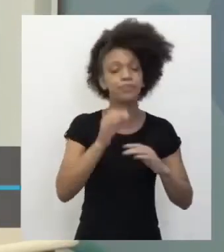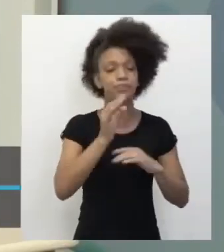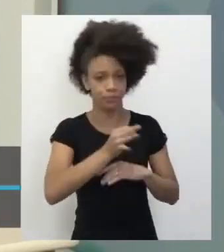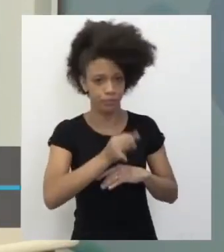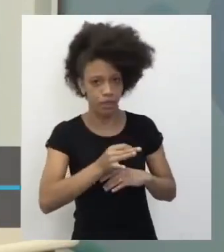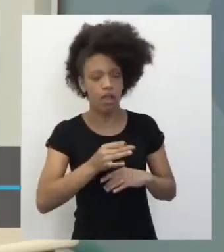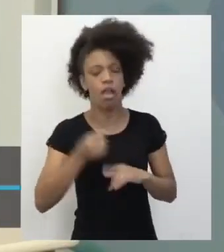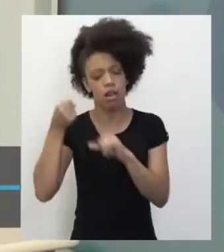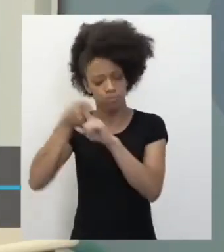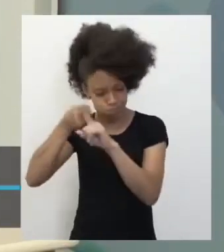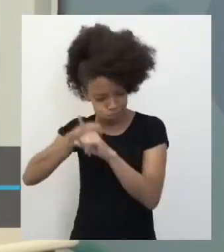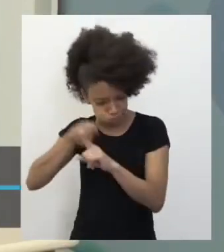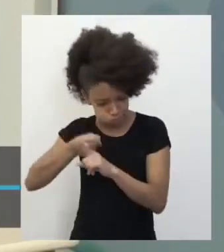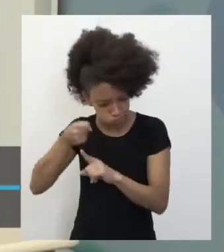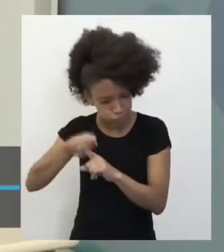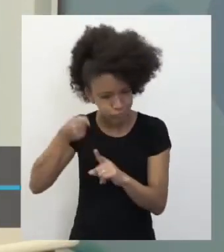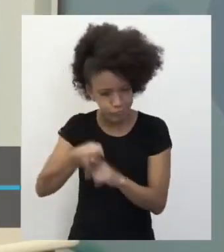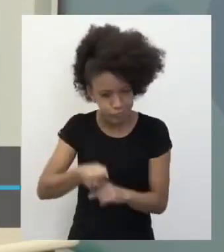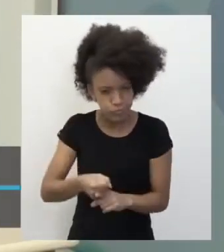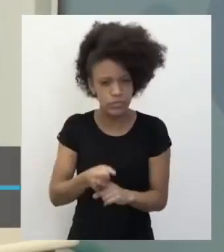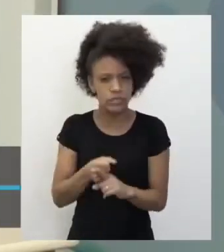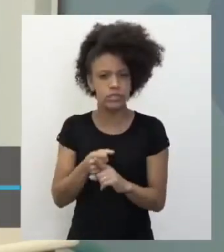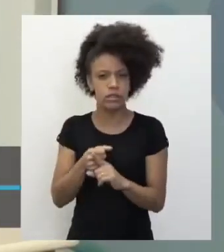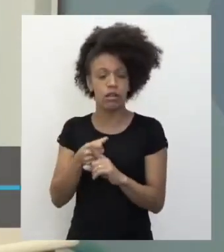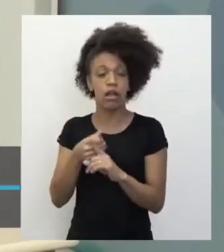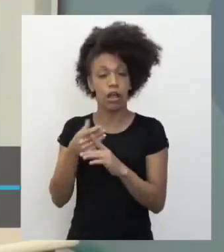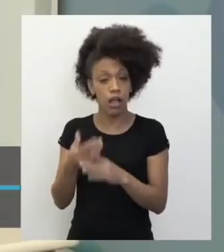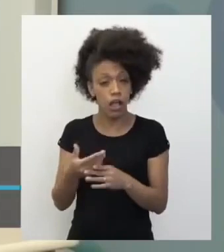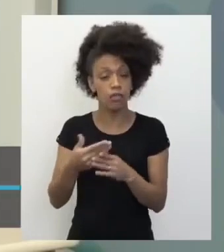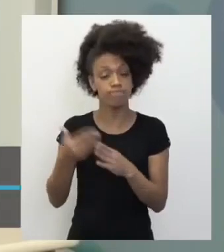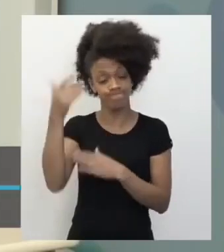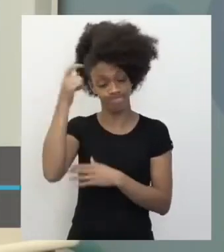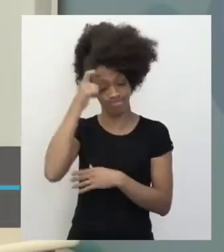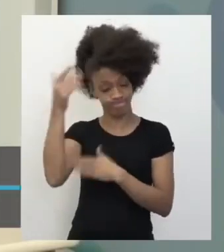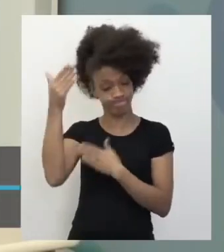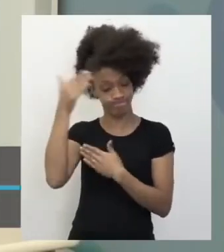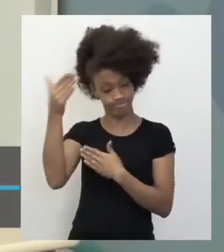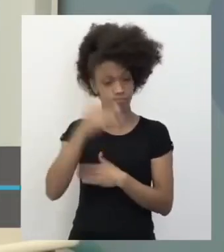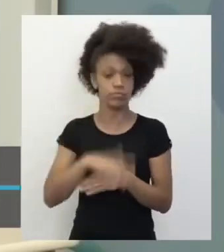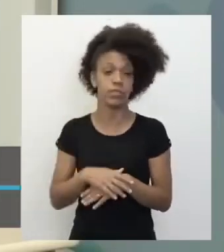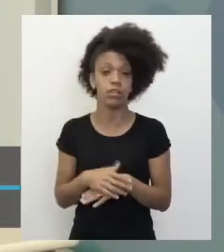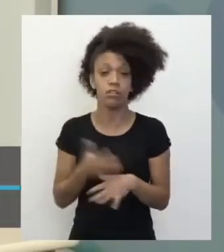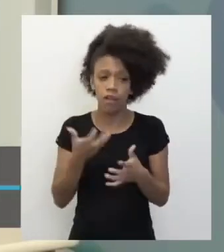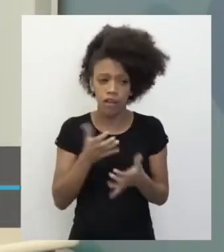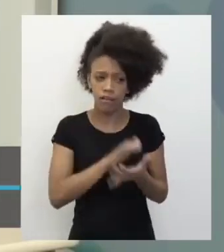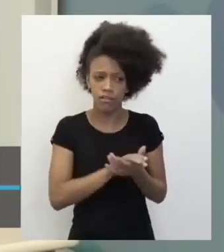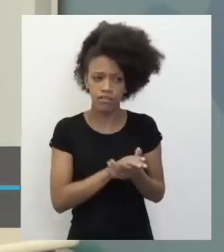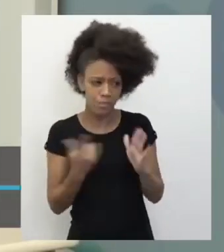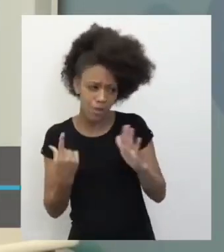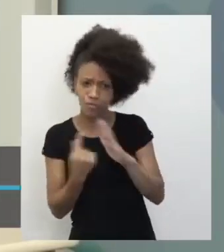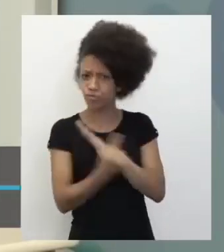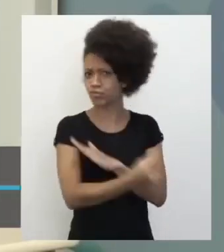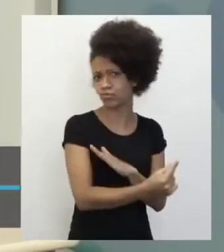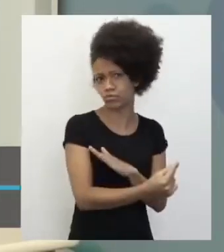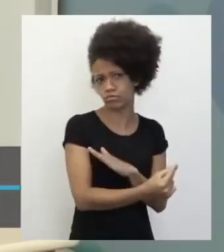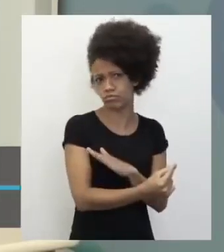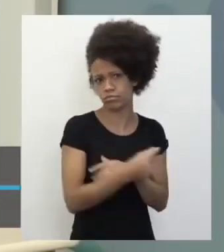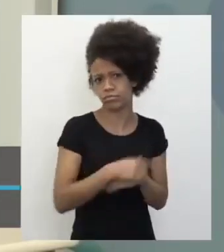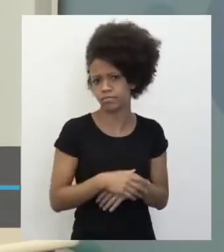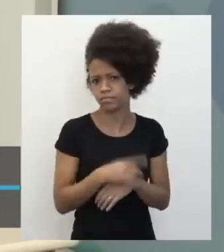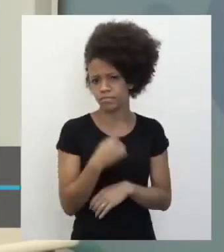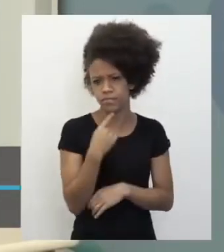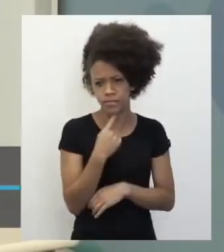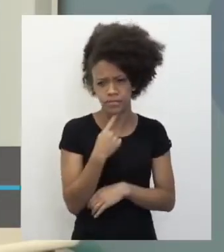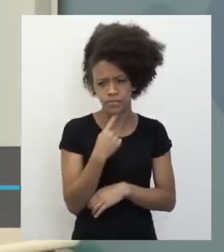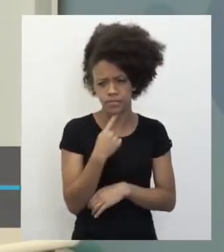sofre agressão simbólica ou física, psicológica, e ela quer casar para fugir de casa.